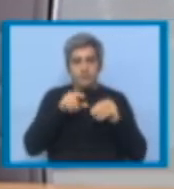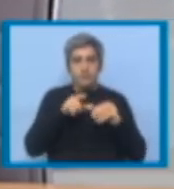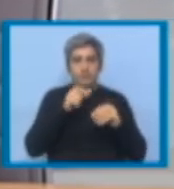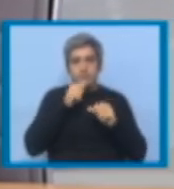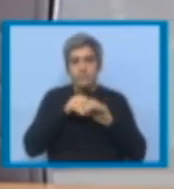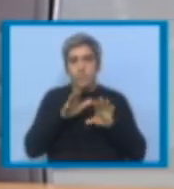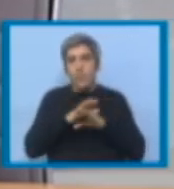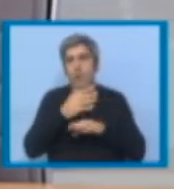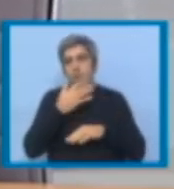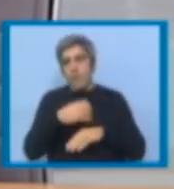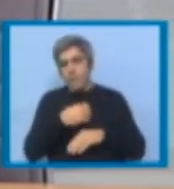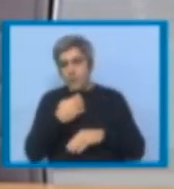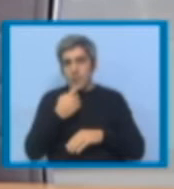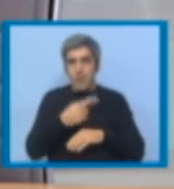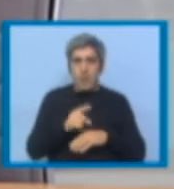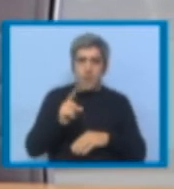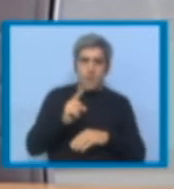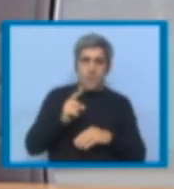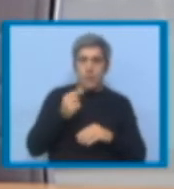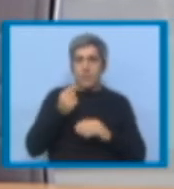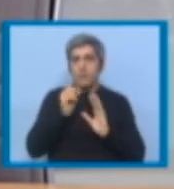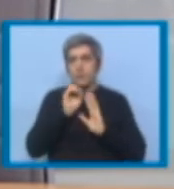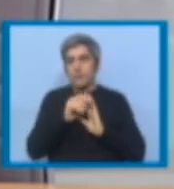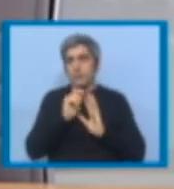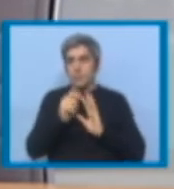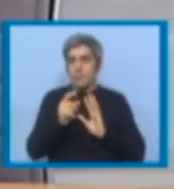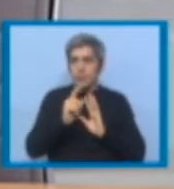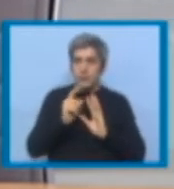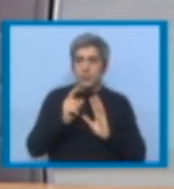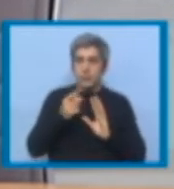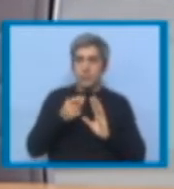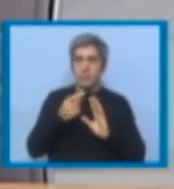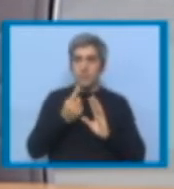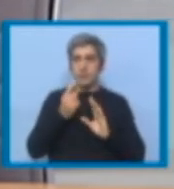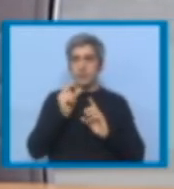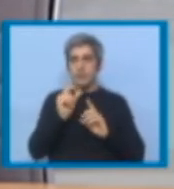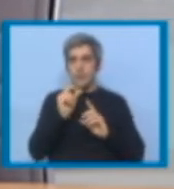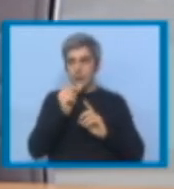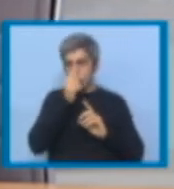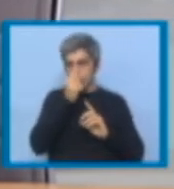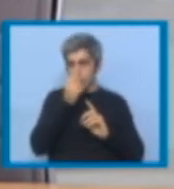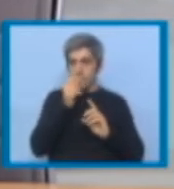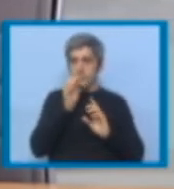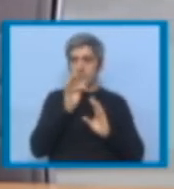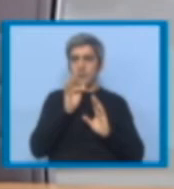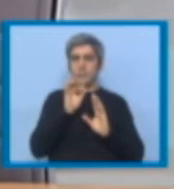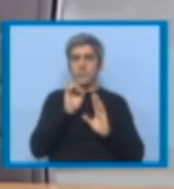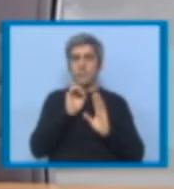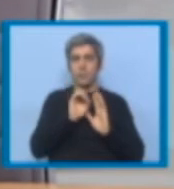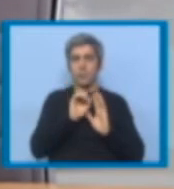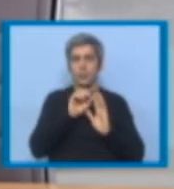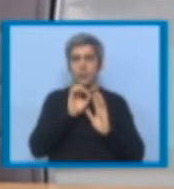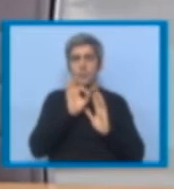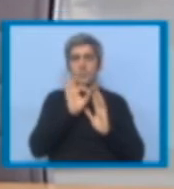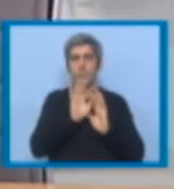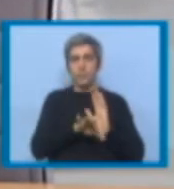uma desconfiança sobre a aplicação dos fundos, porque uma parte dos fundos tinha ido para